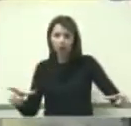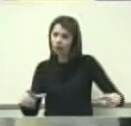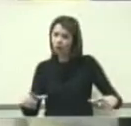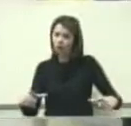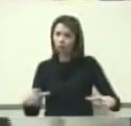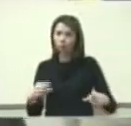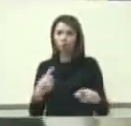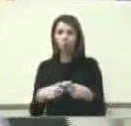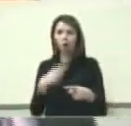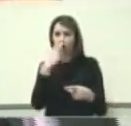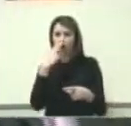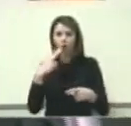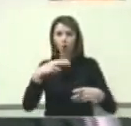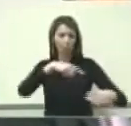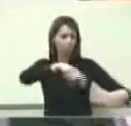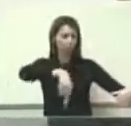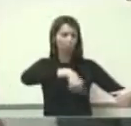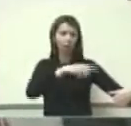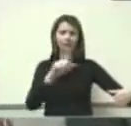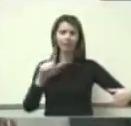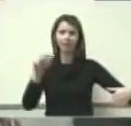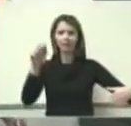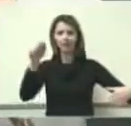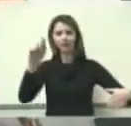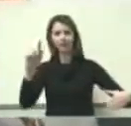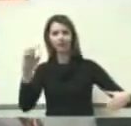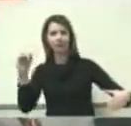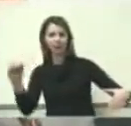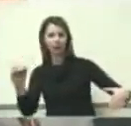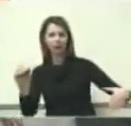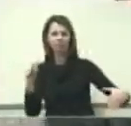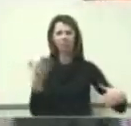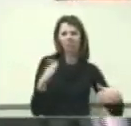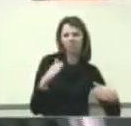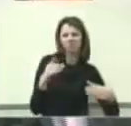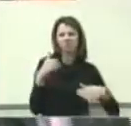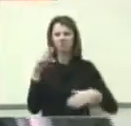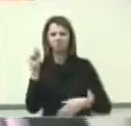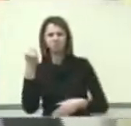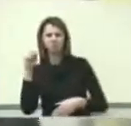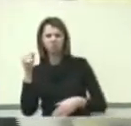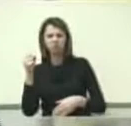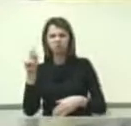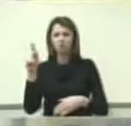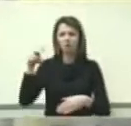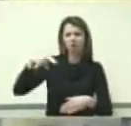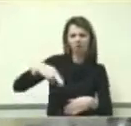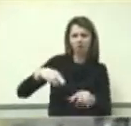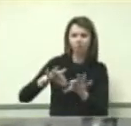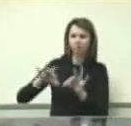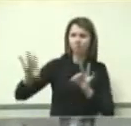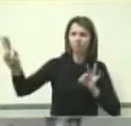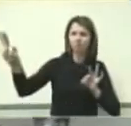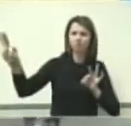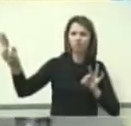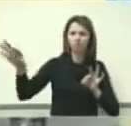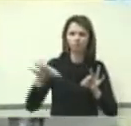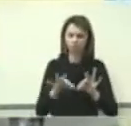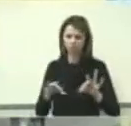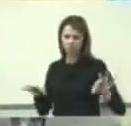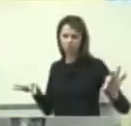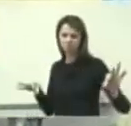é um lago com 18 km aproximadamente de comprimento 14 de largura